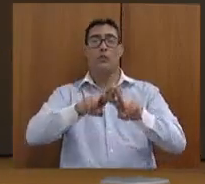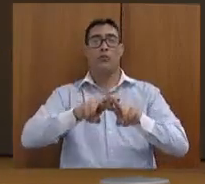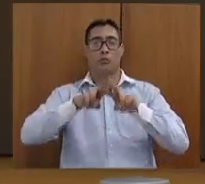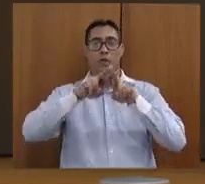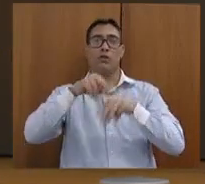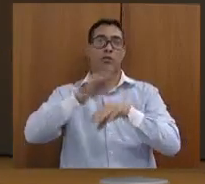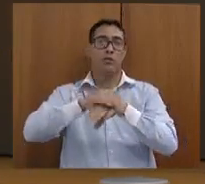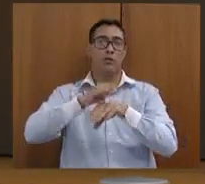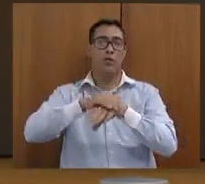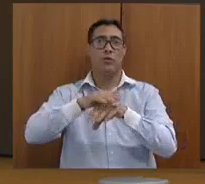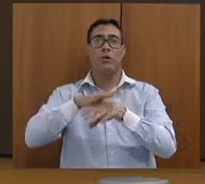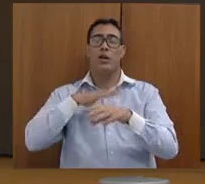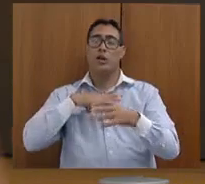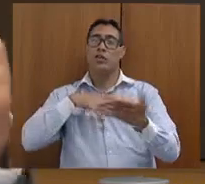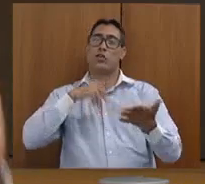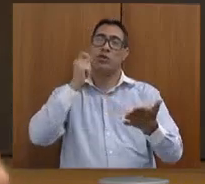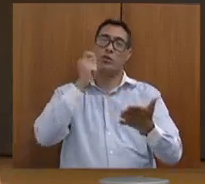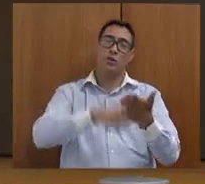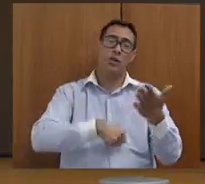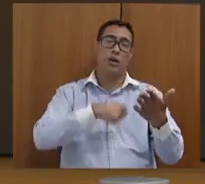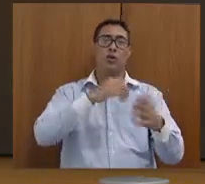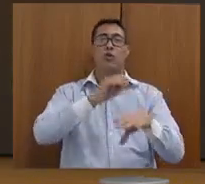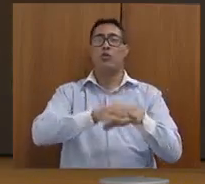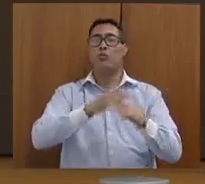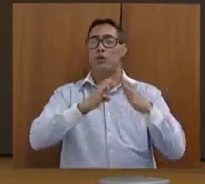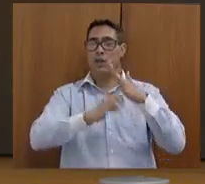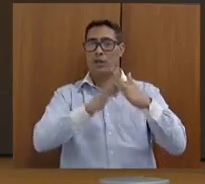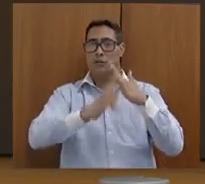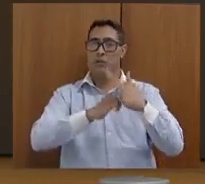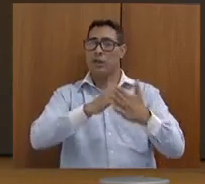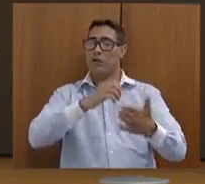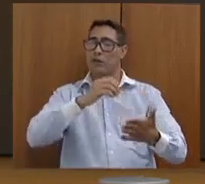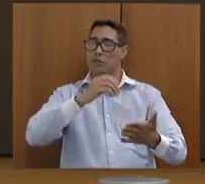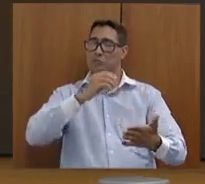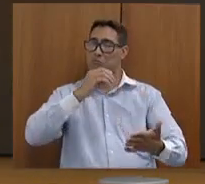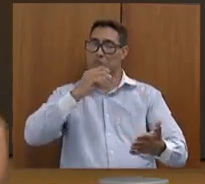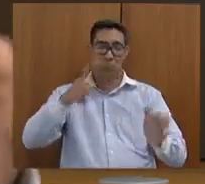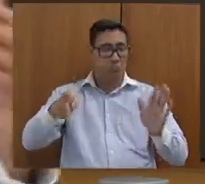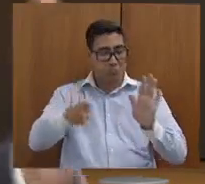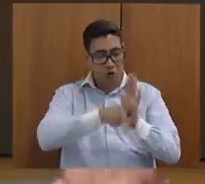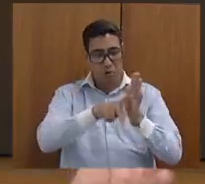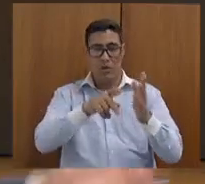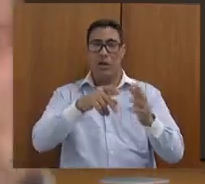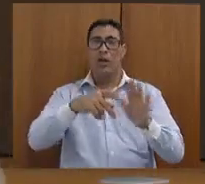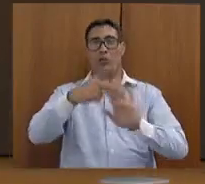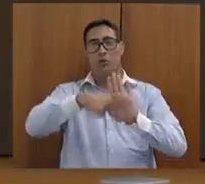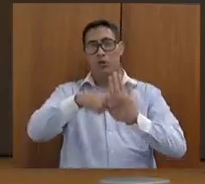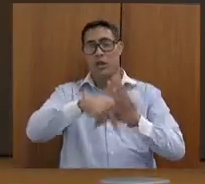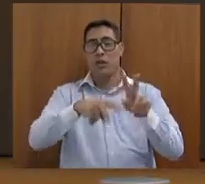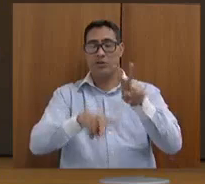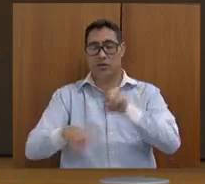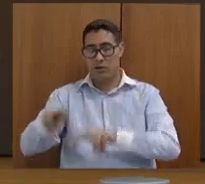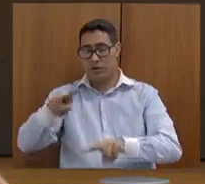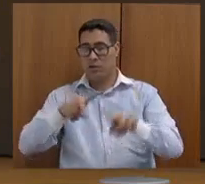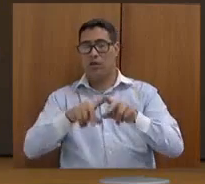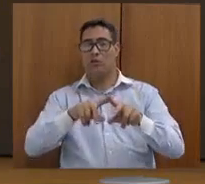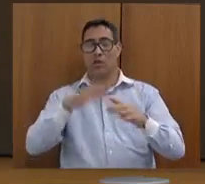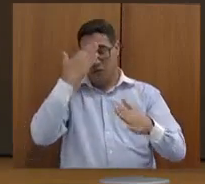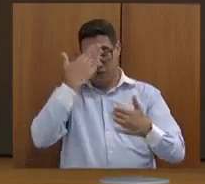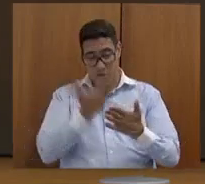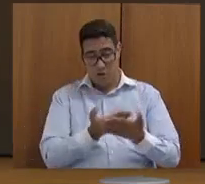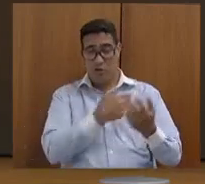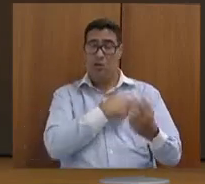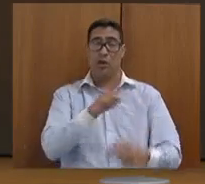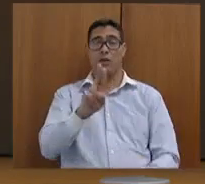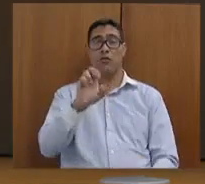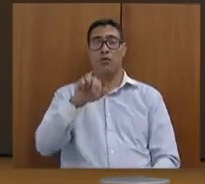uma firme especializada em projetos e fiscalização eu acredito que tanto alguém como a unimontes